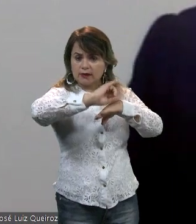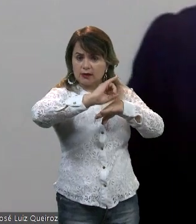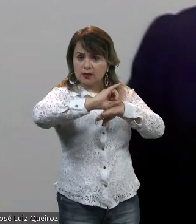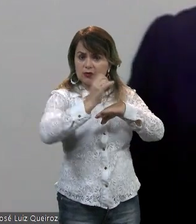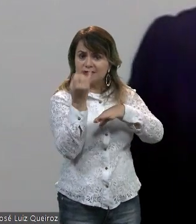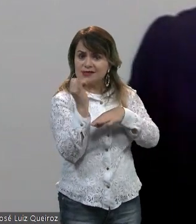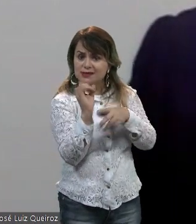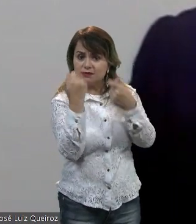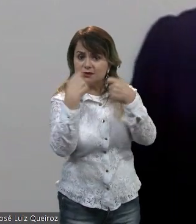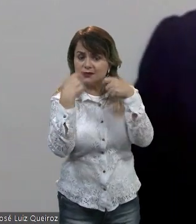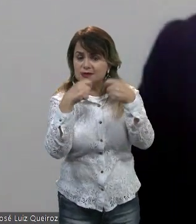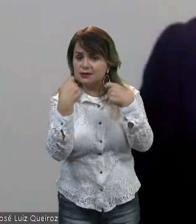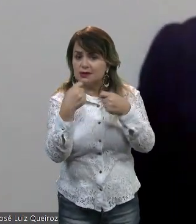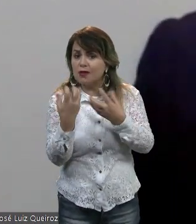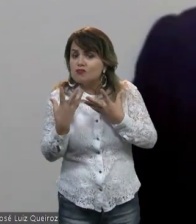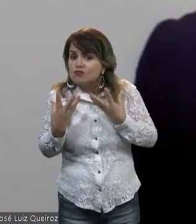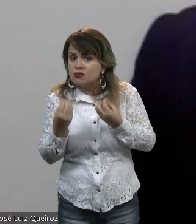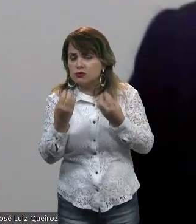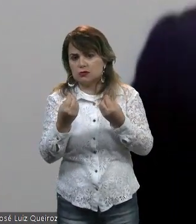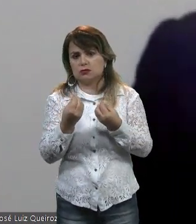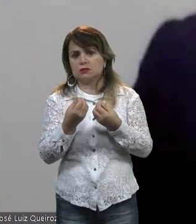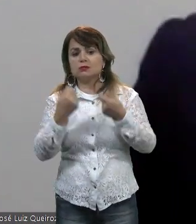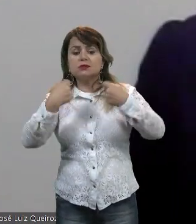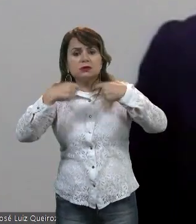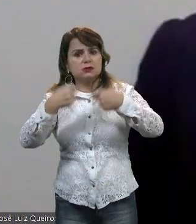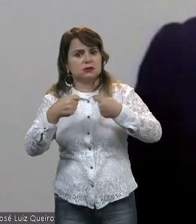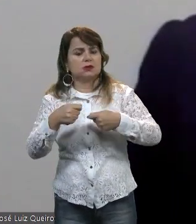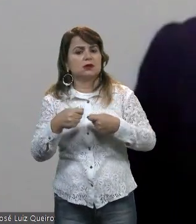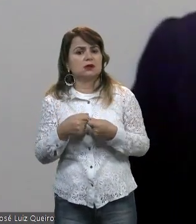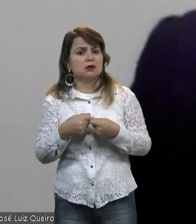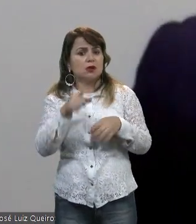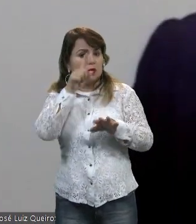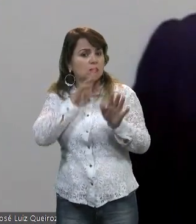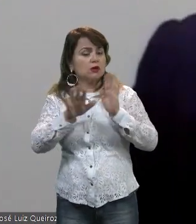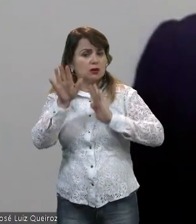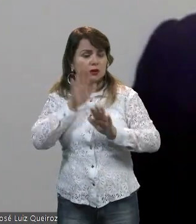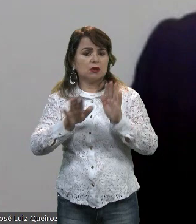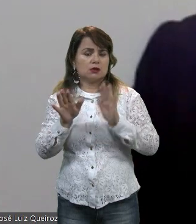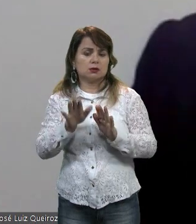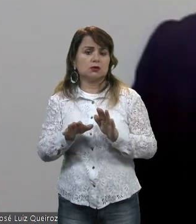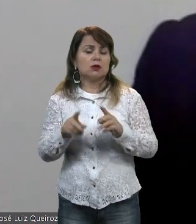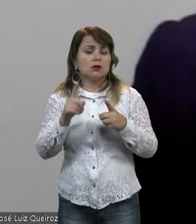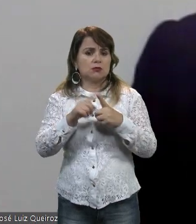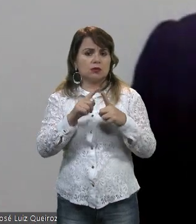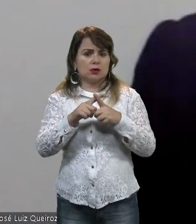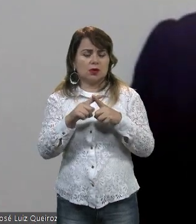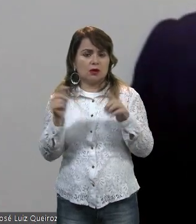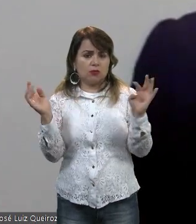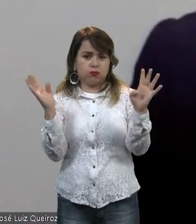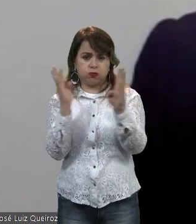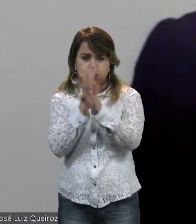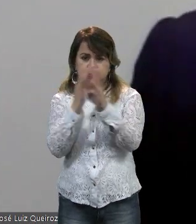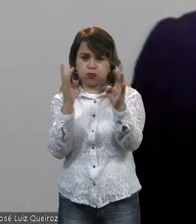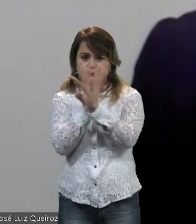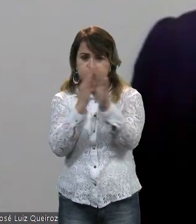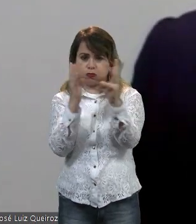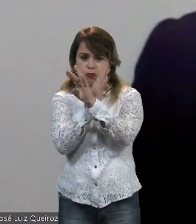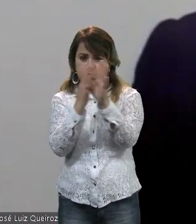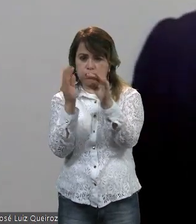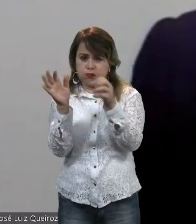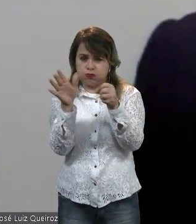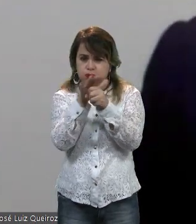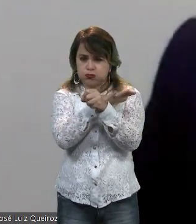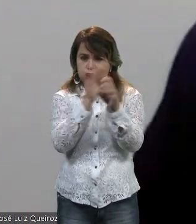extrema necessidade e caso precise ir. Sempre é bom lembrar que essa flexibilização em caso de exagero e